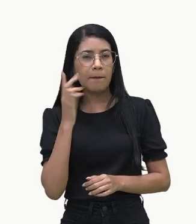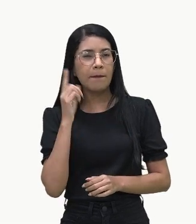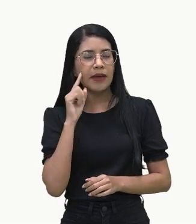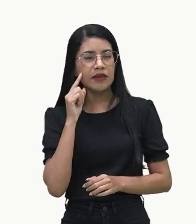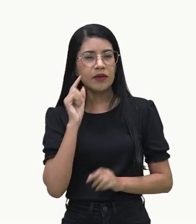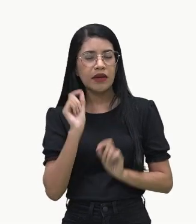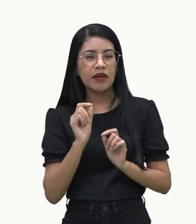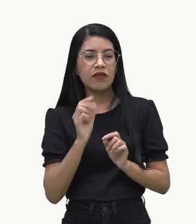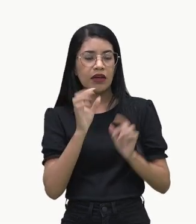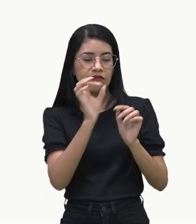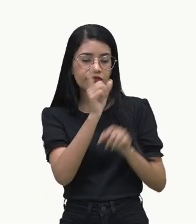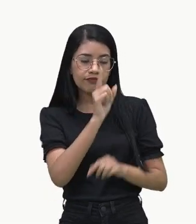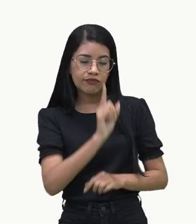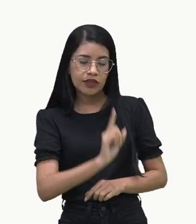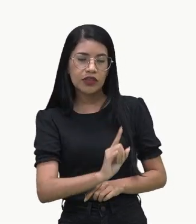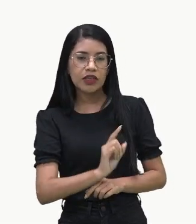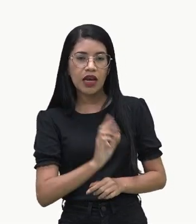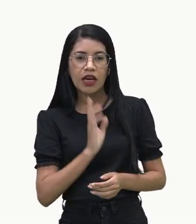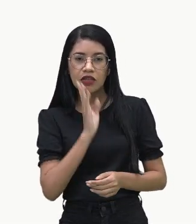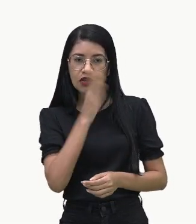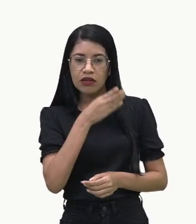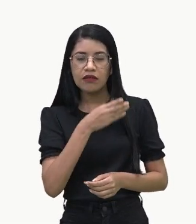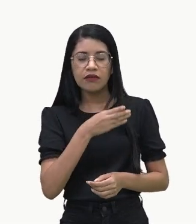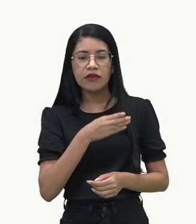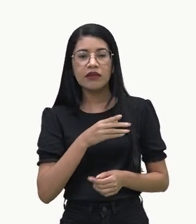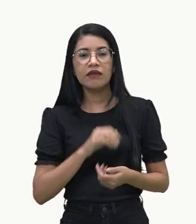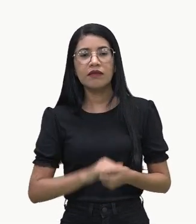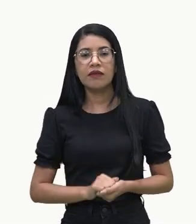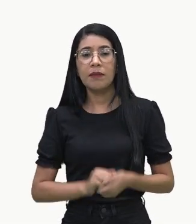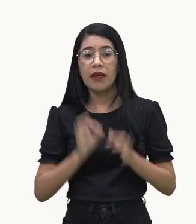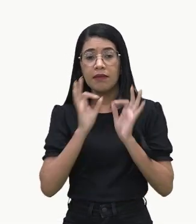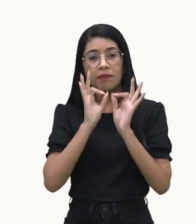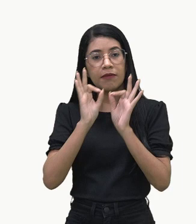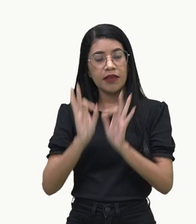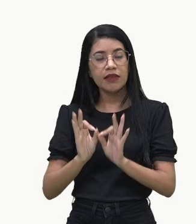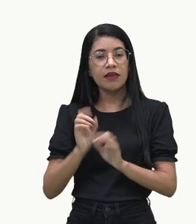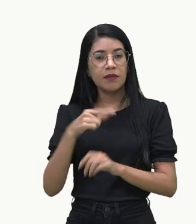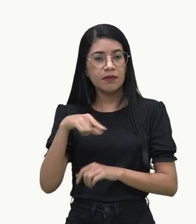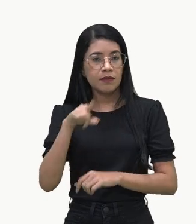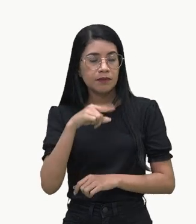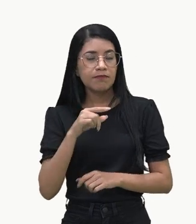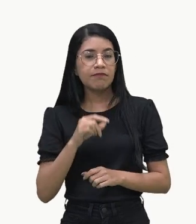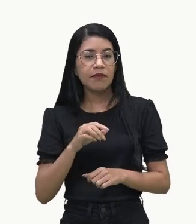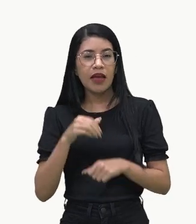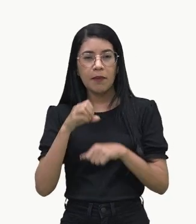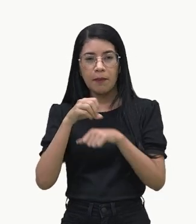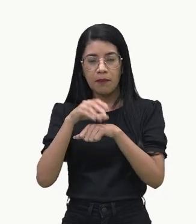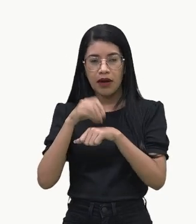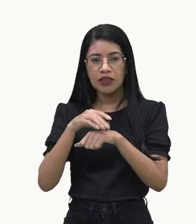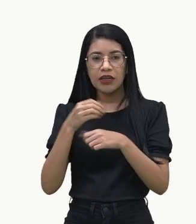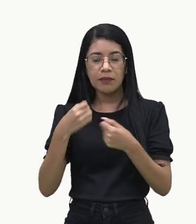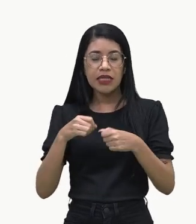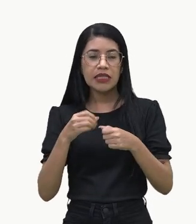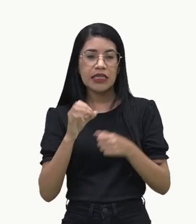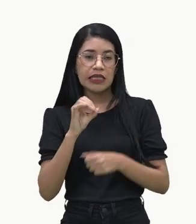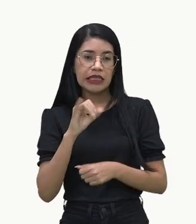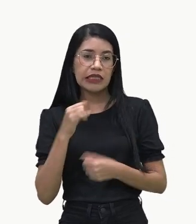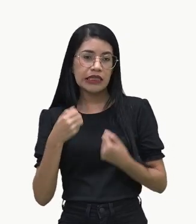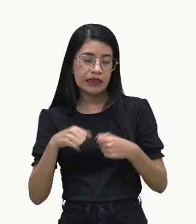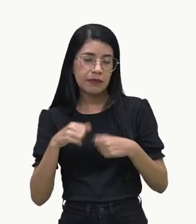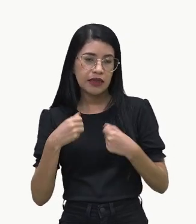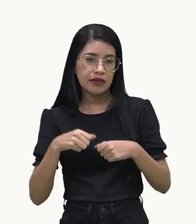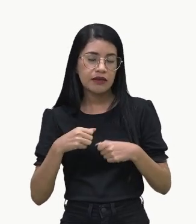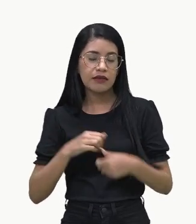desce direto. Mas fica essa chamada de atenção aí que a gente tem que completar com 0 quando for